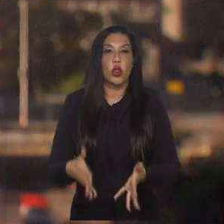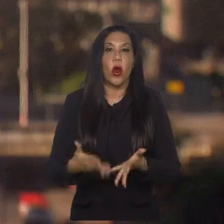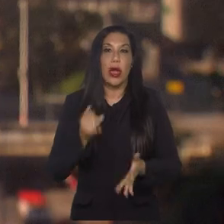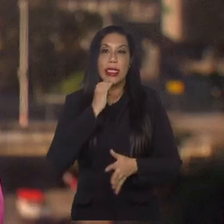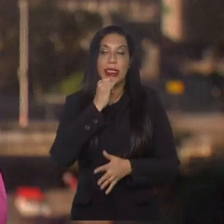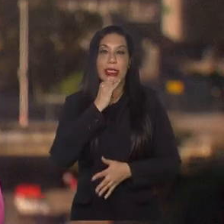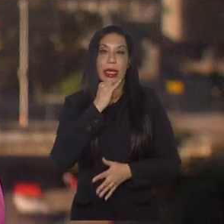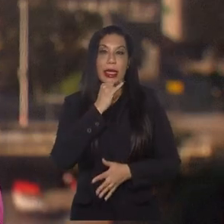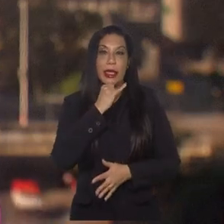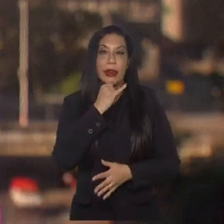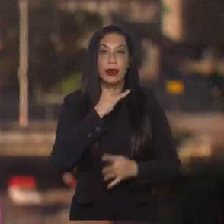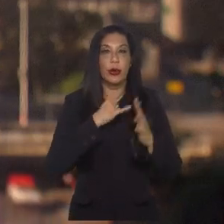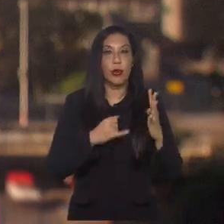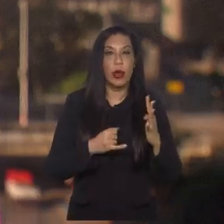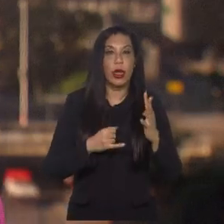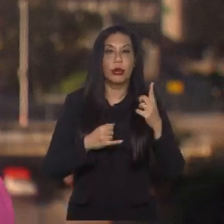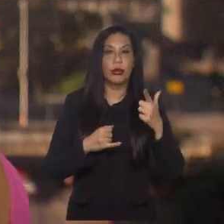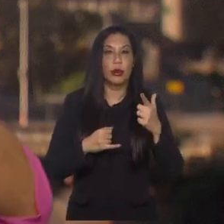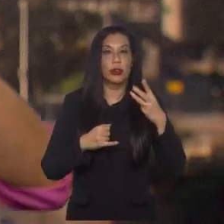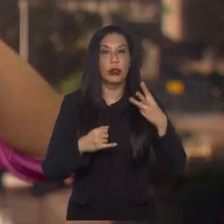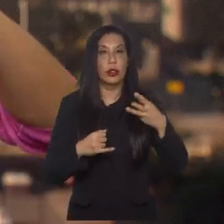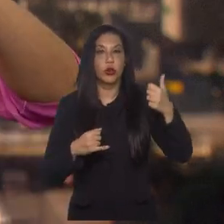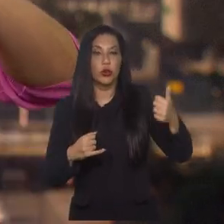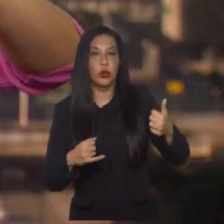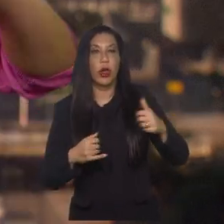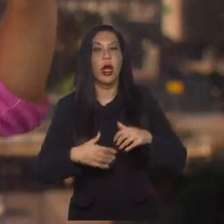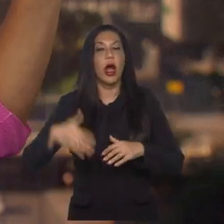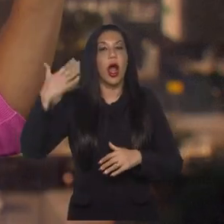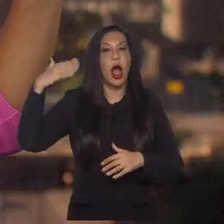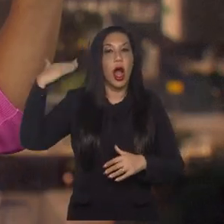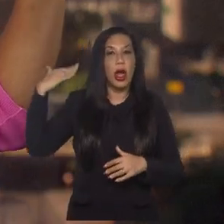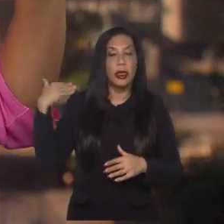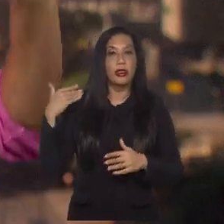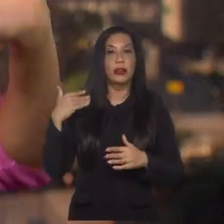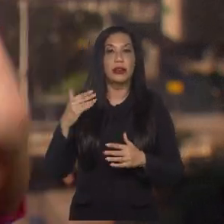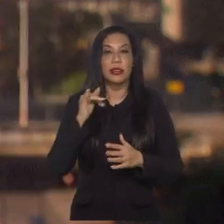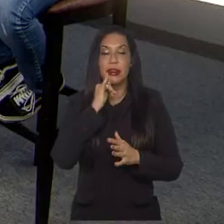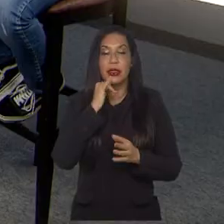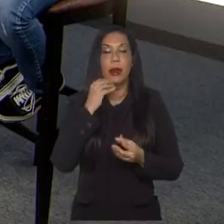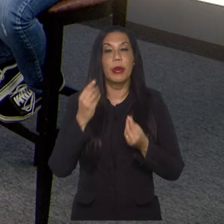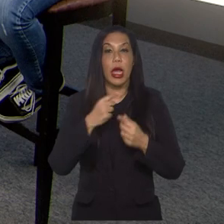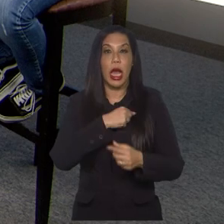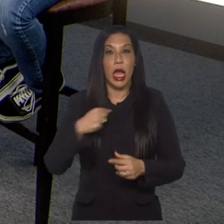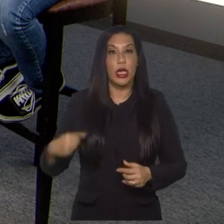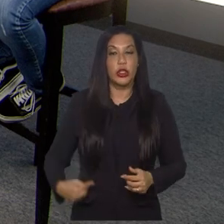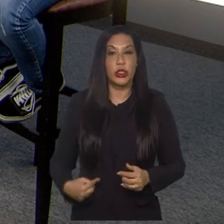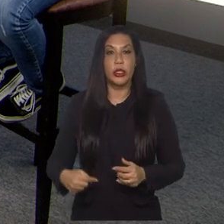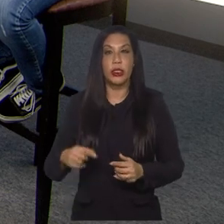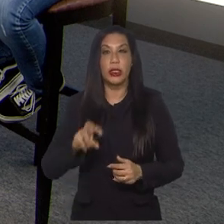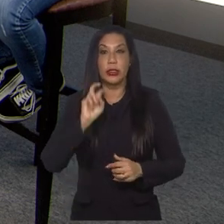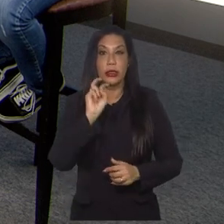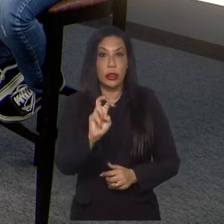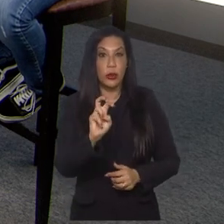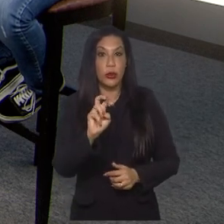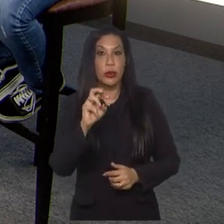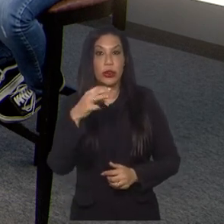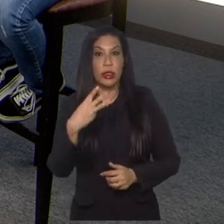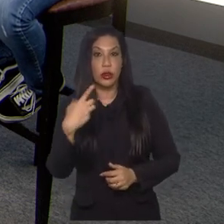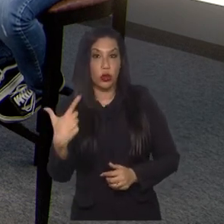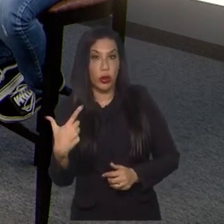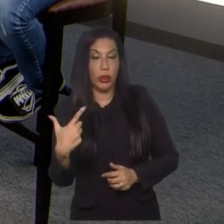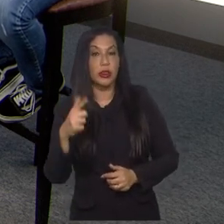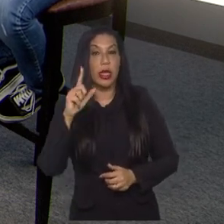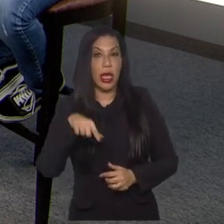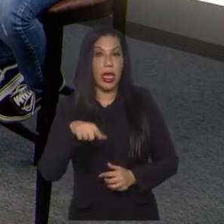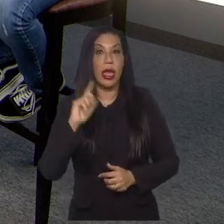é 4-2-3-1. Antes ela vinha bem recuada. Geralmente a China jogava num 5-3-2,